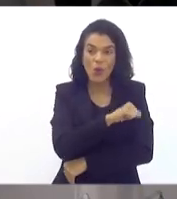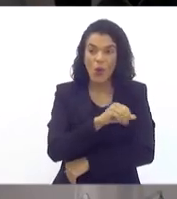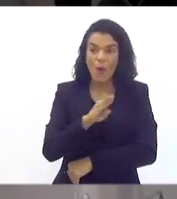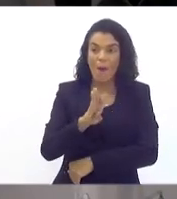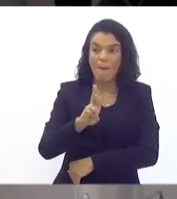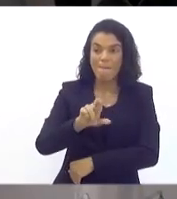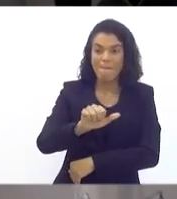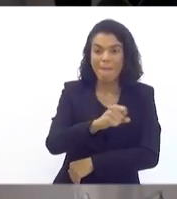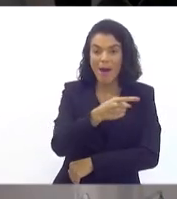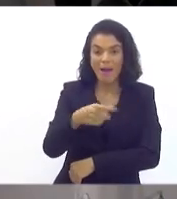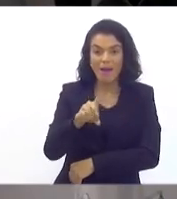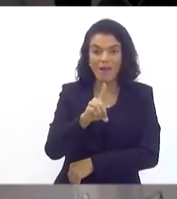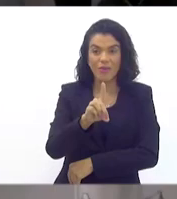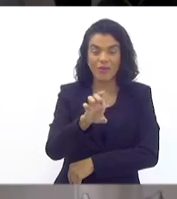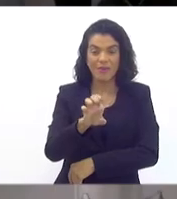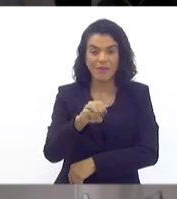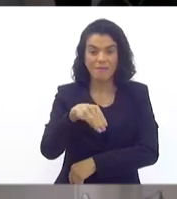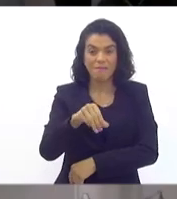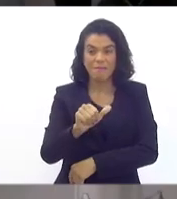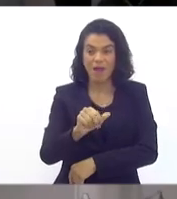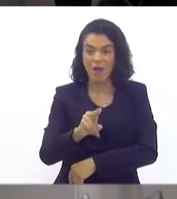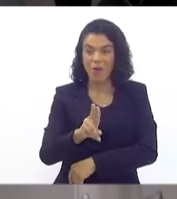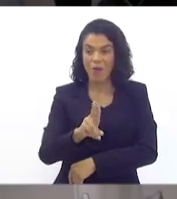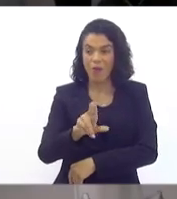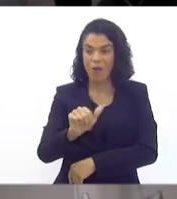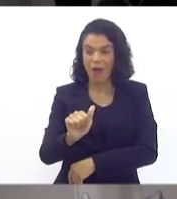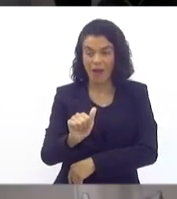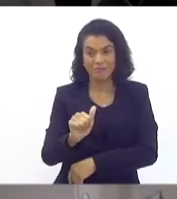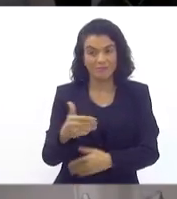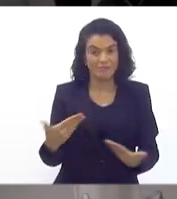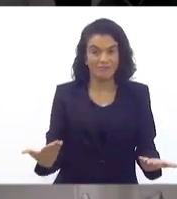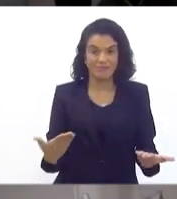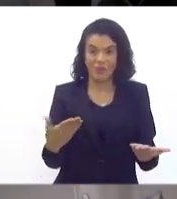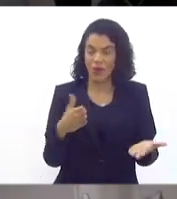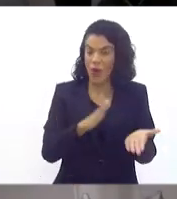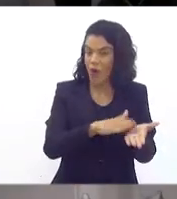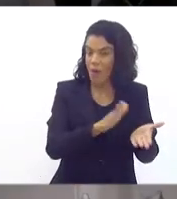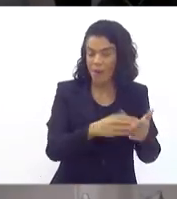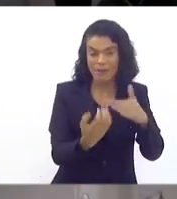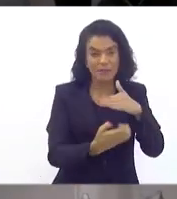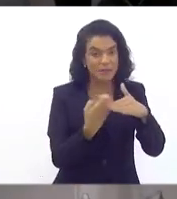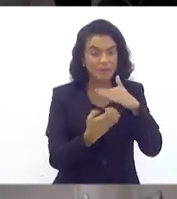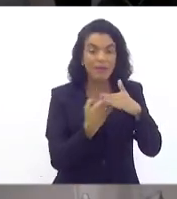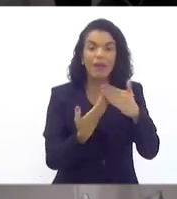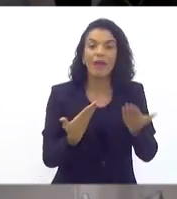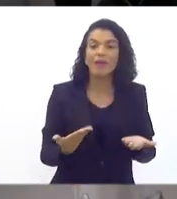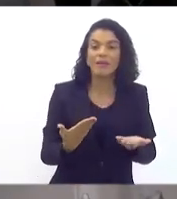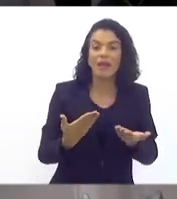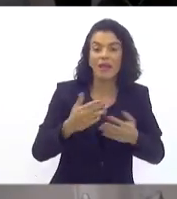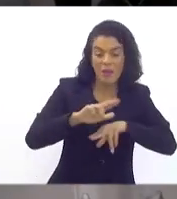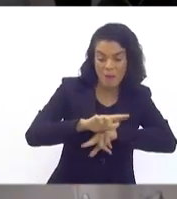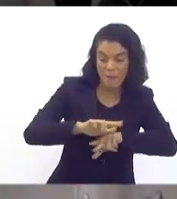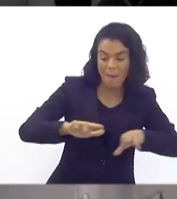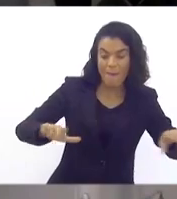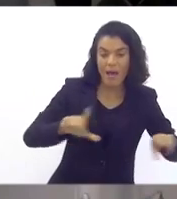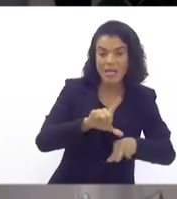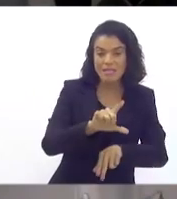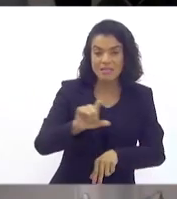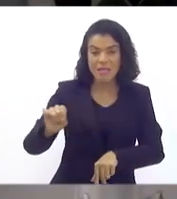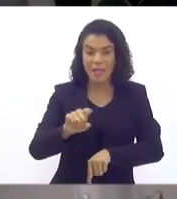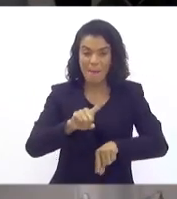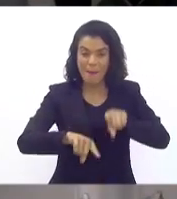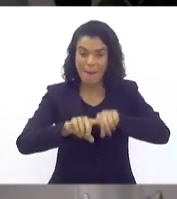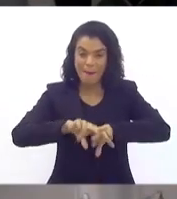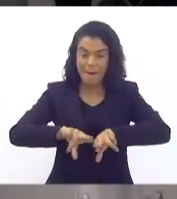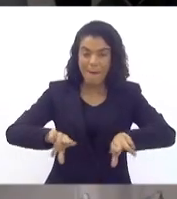de Mauá então é uma outra questão que tem que se cobrar dessa empresa Cadê esse acervo de 100.000 itens que tava toda ali